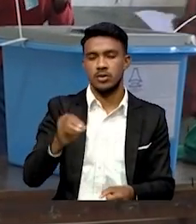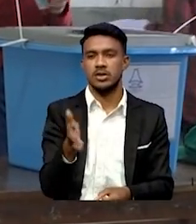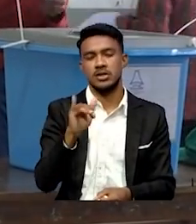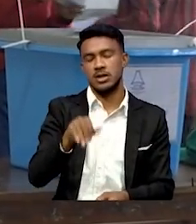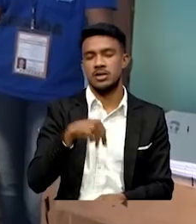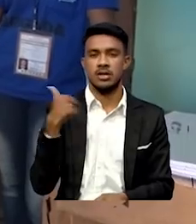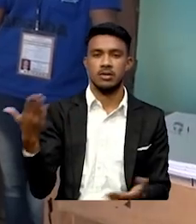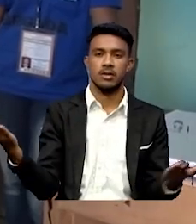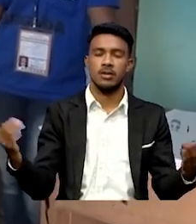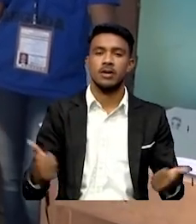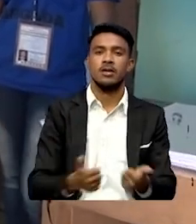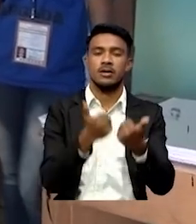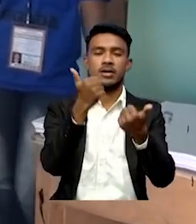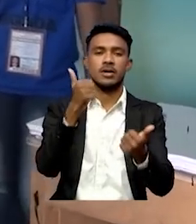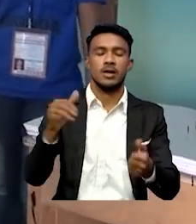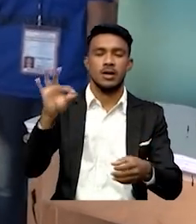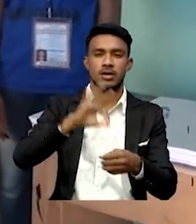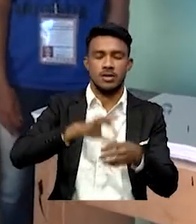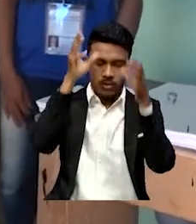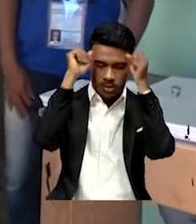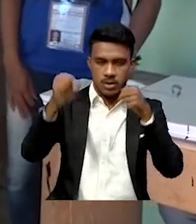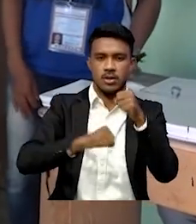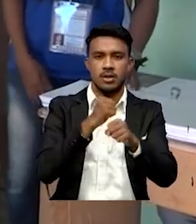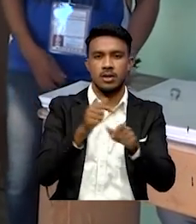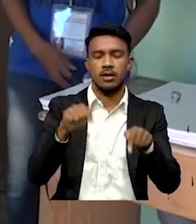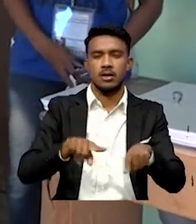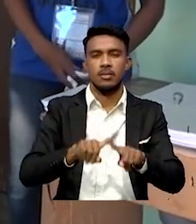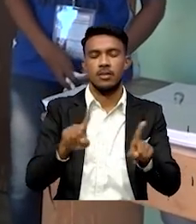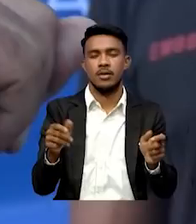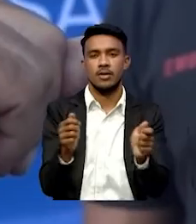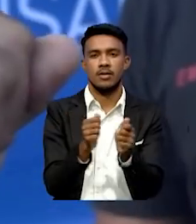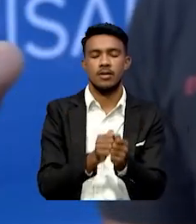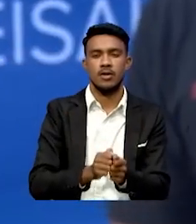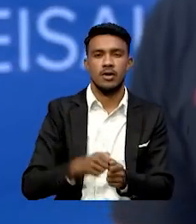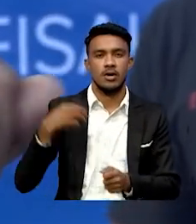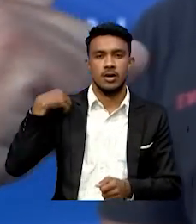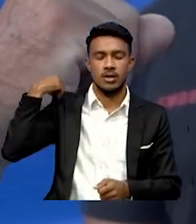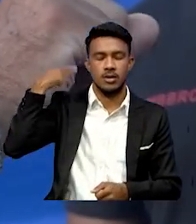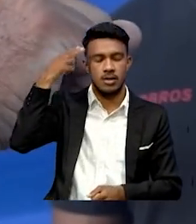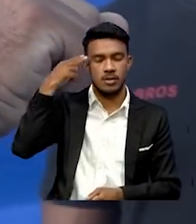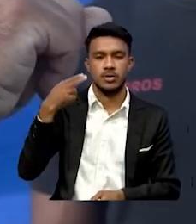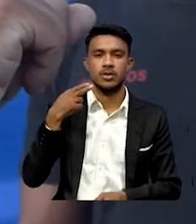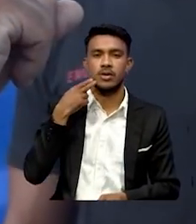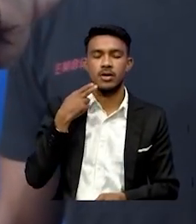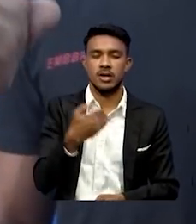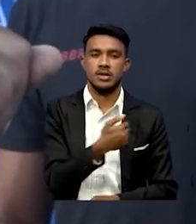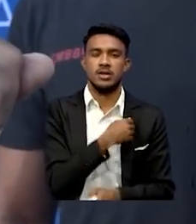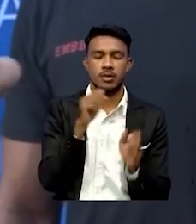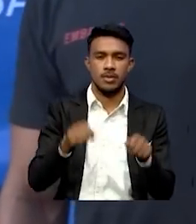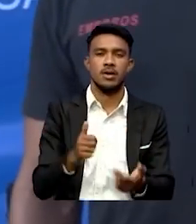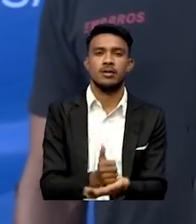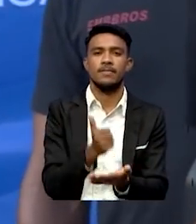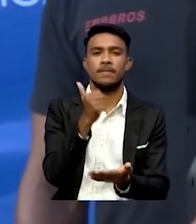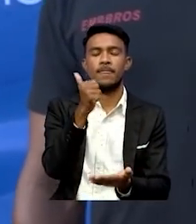nebe compete e eleição presidencial Tinangné, mas que não é, candidato José Manuel Ramos Horta, será o bele manana